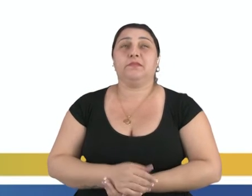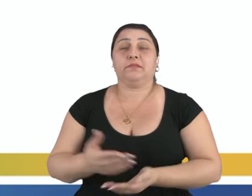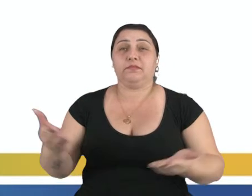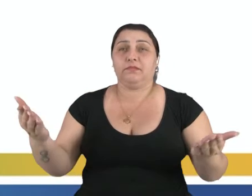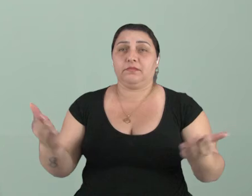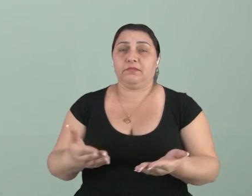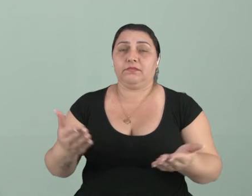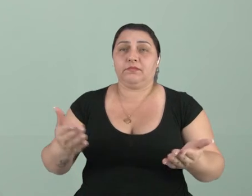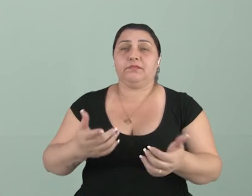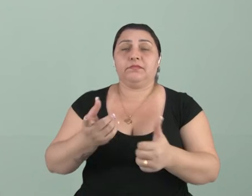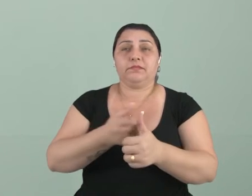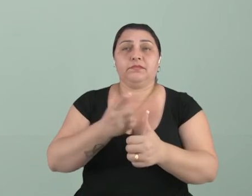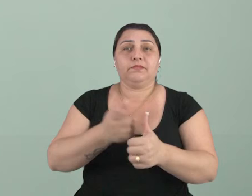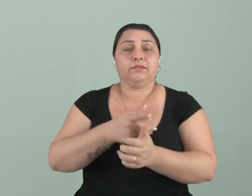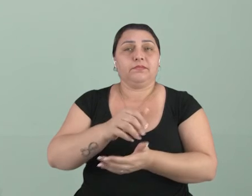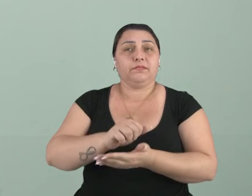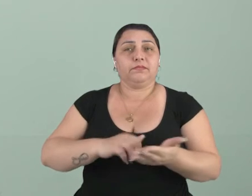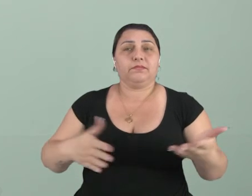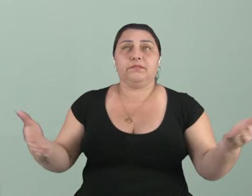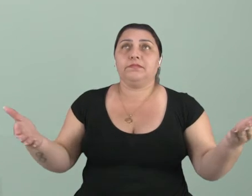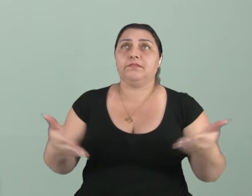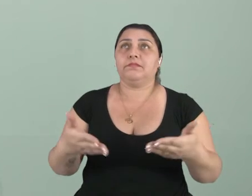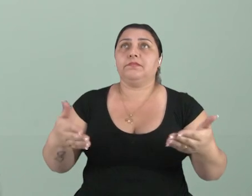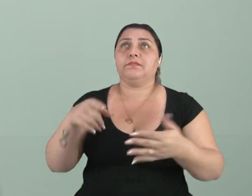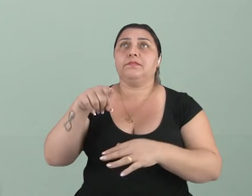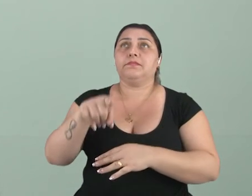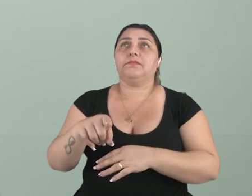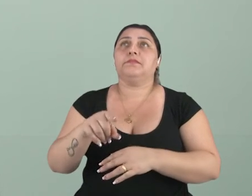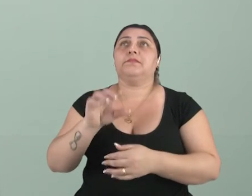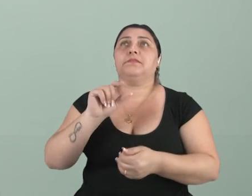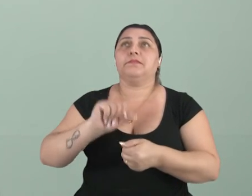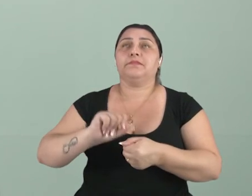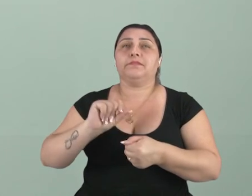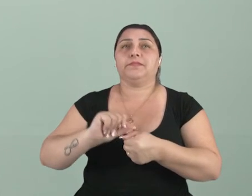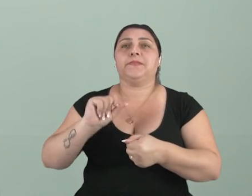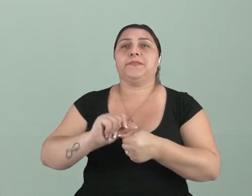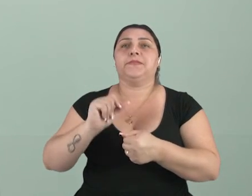você realize uma atividade e coloque em